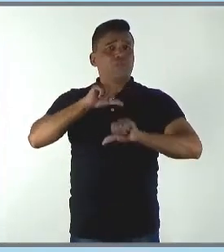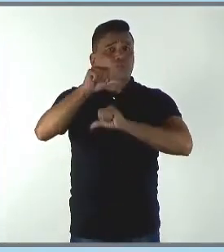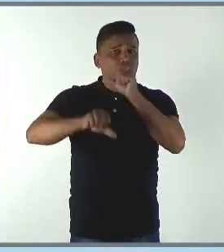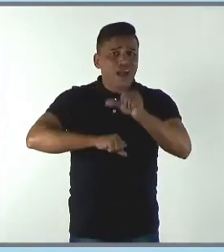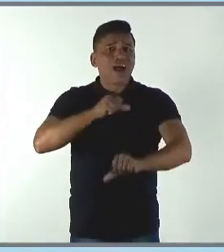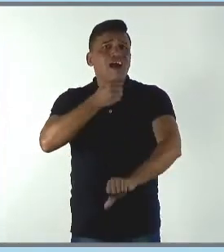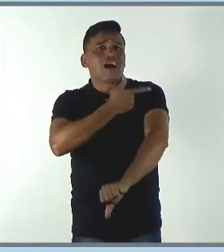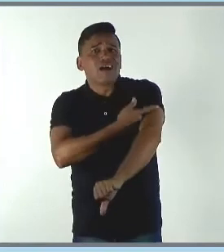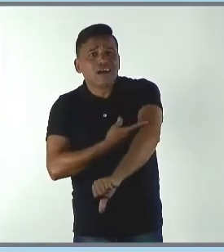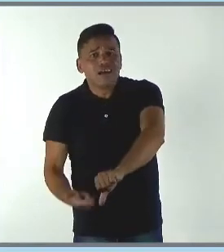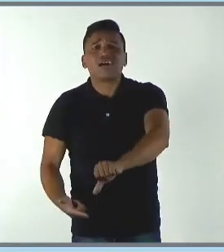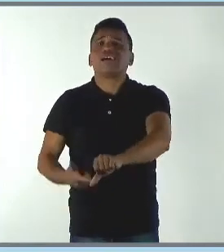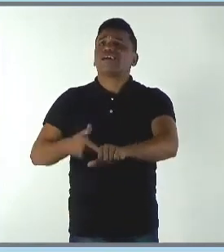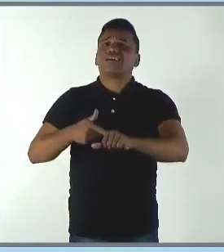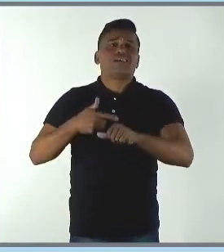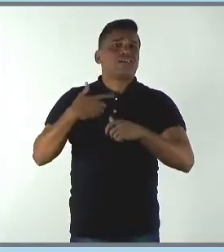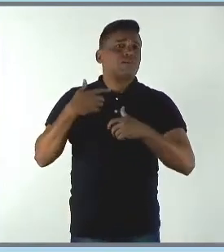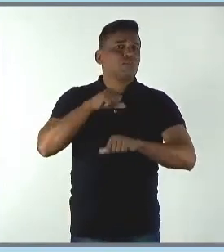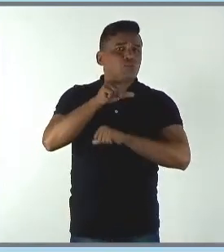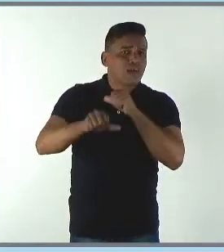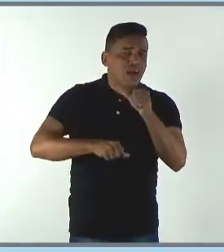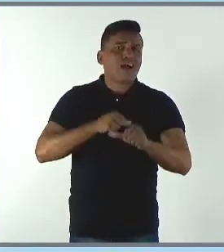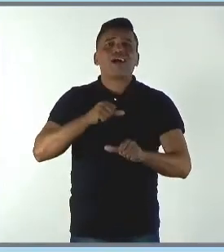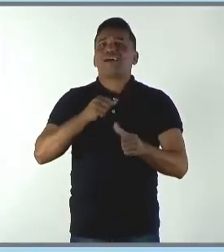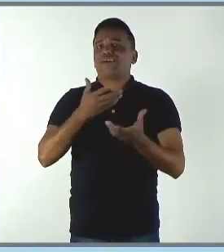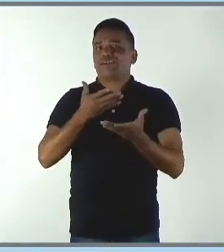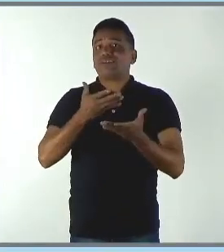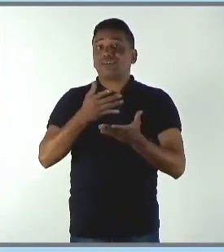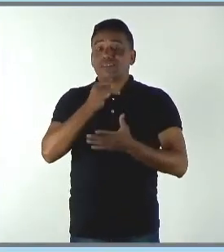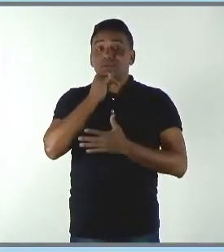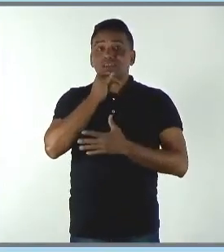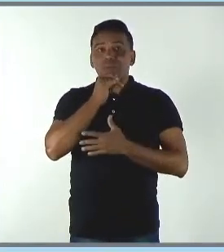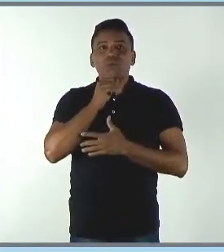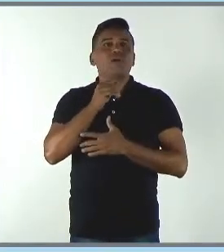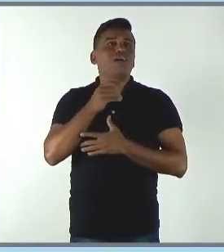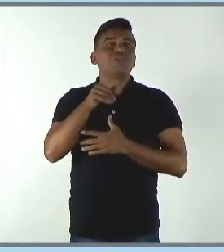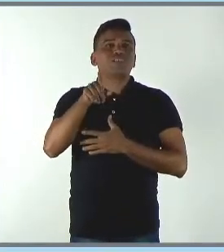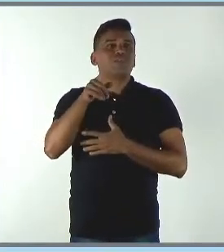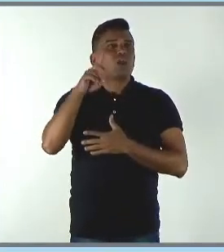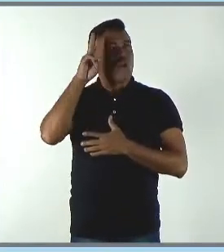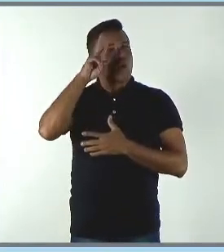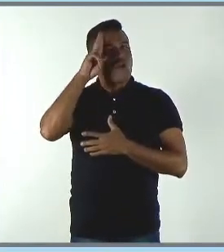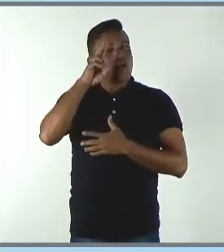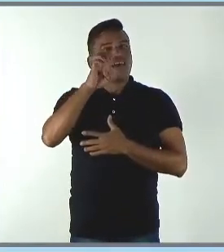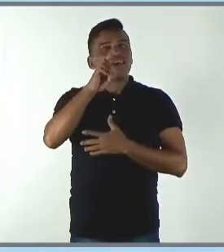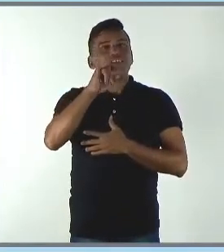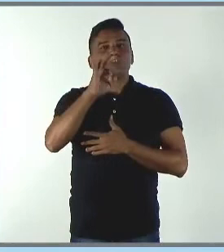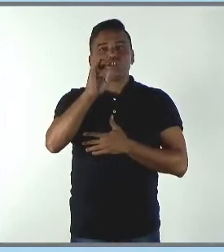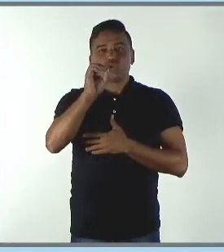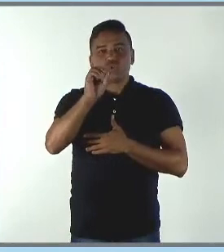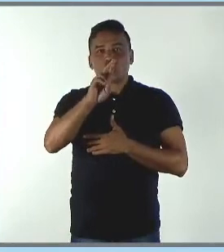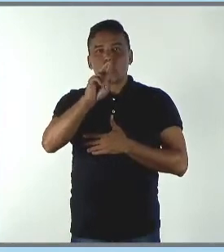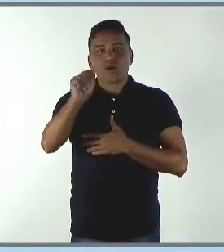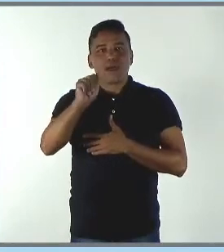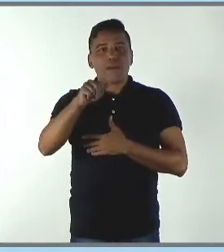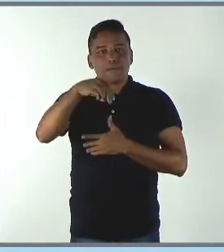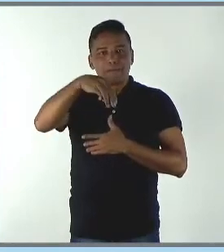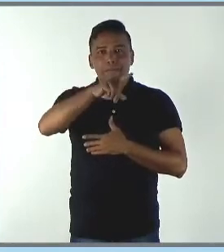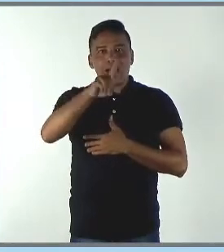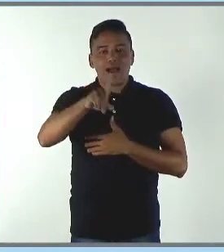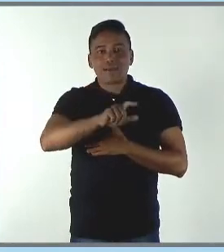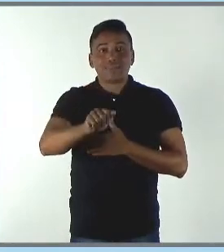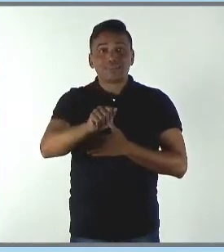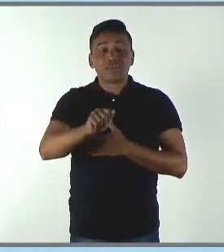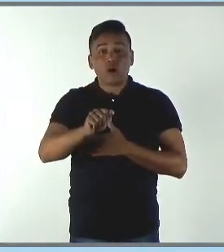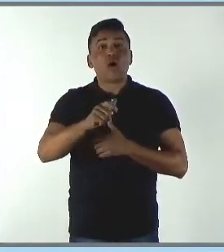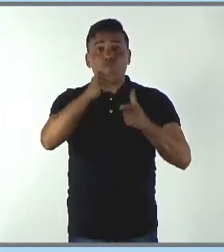selo Peninha, da editora Masa, e pensar que é o lugar das mulheres, é o lugar